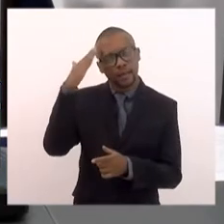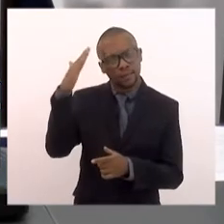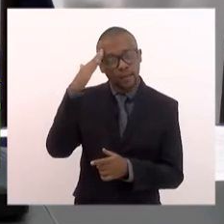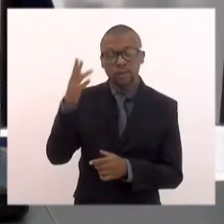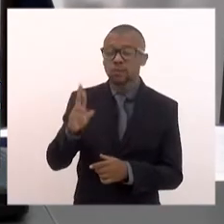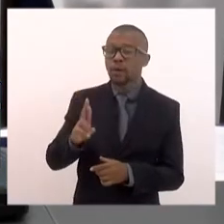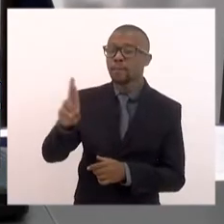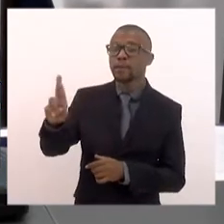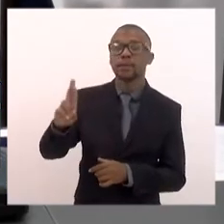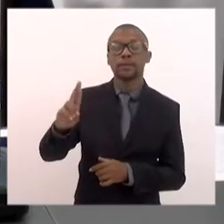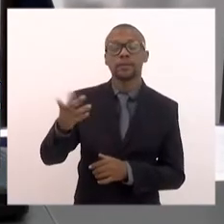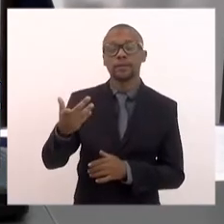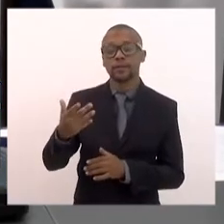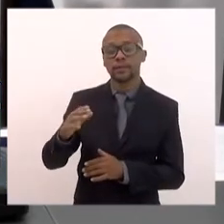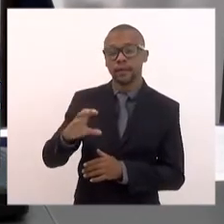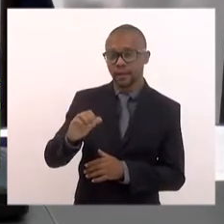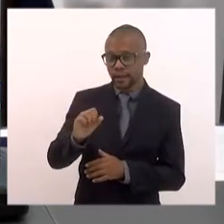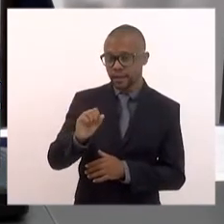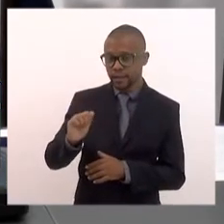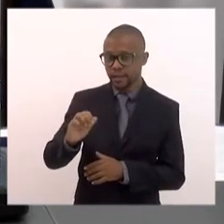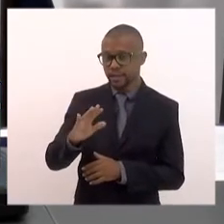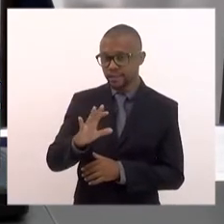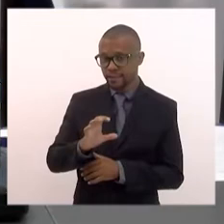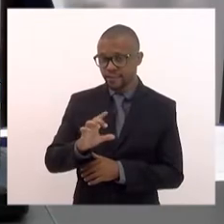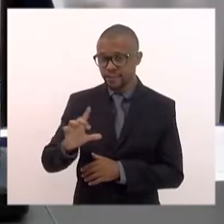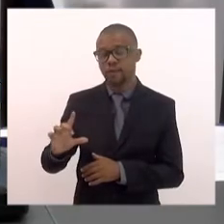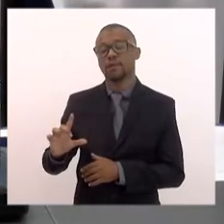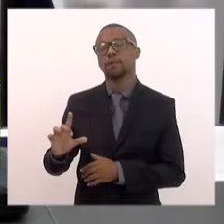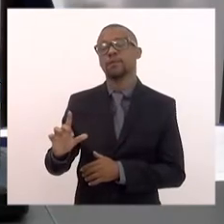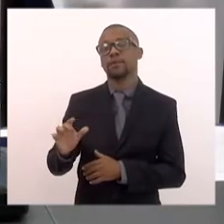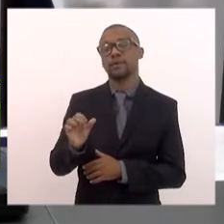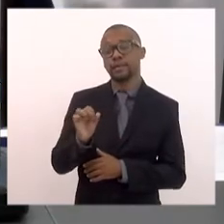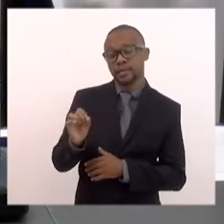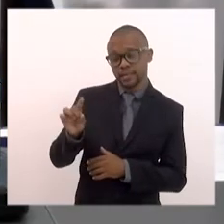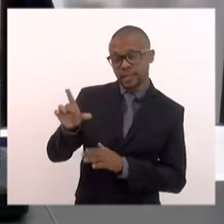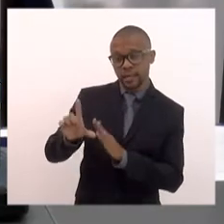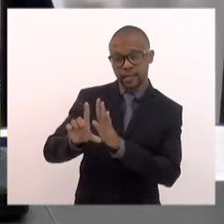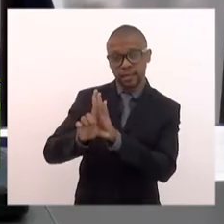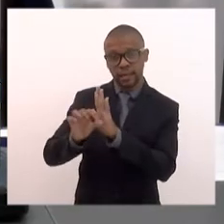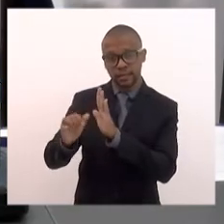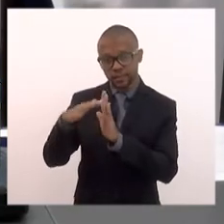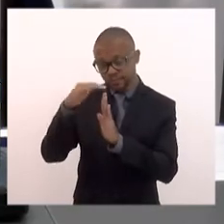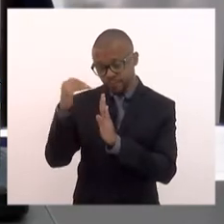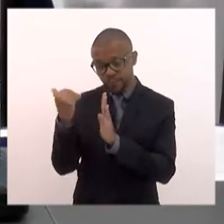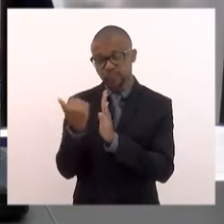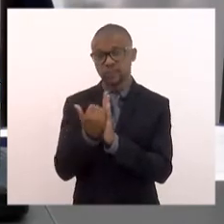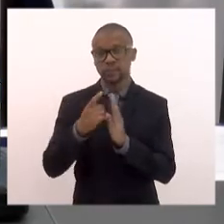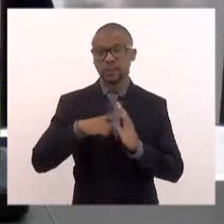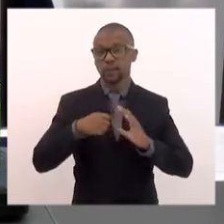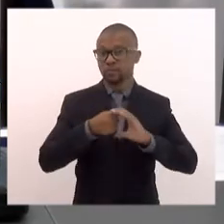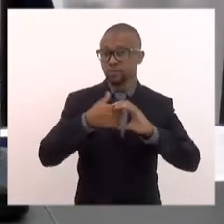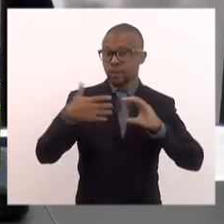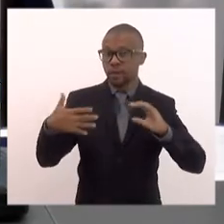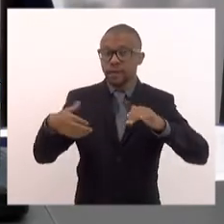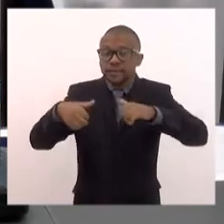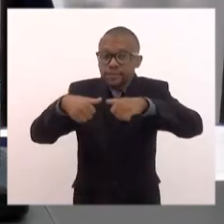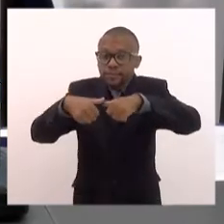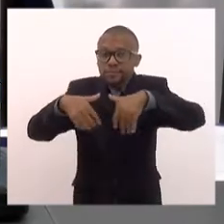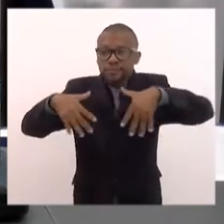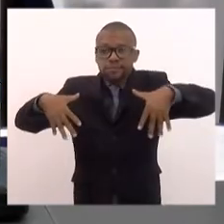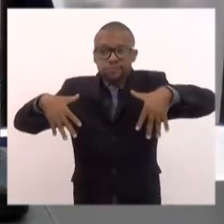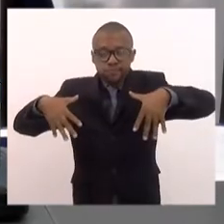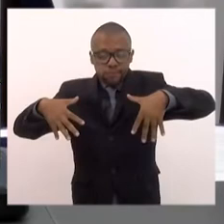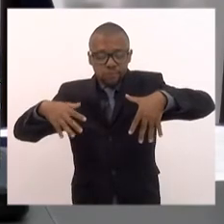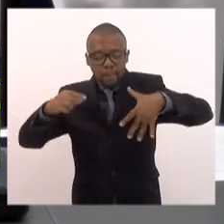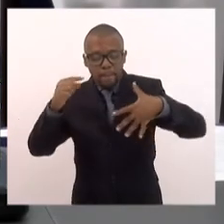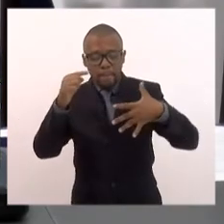representante da Casa Civil se esta legislação, que ela tem um caráter sistêmico, né, estruturante, né,